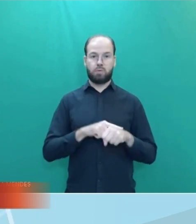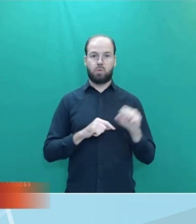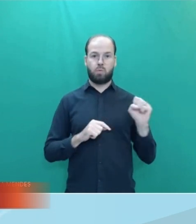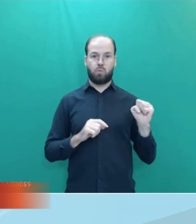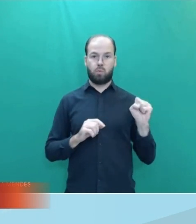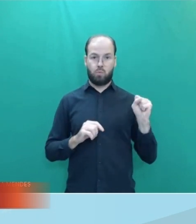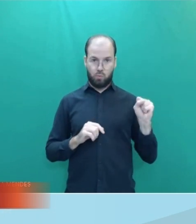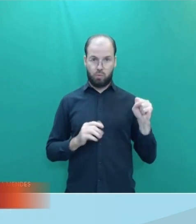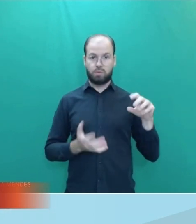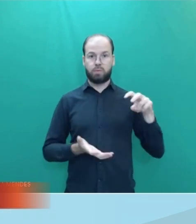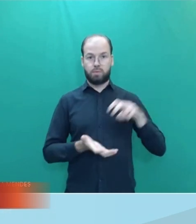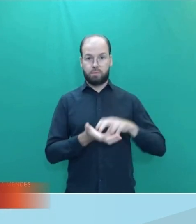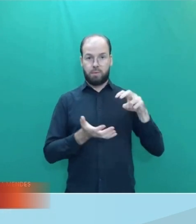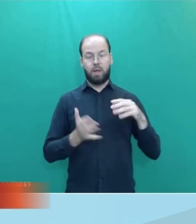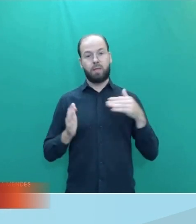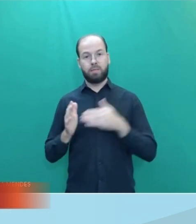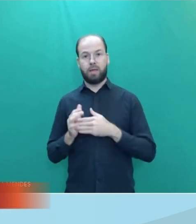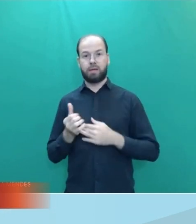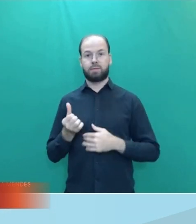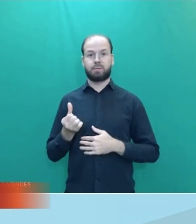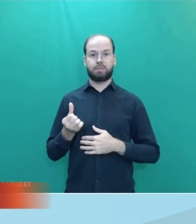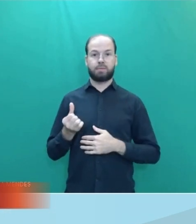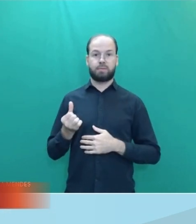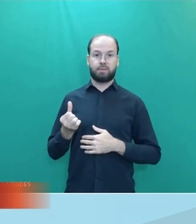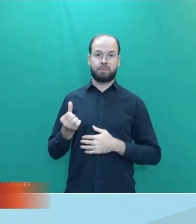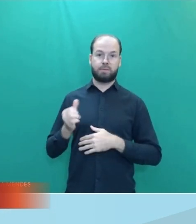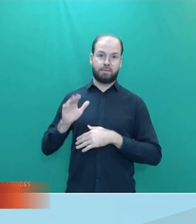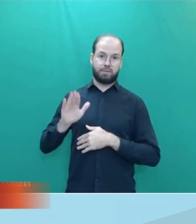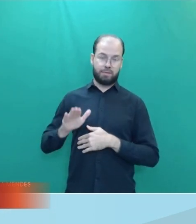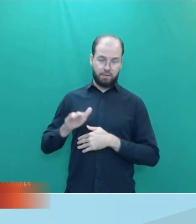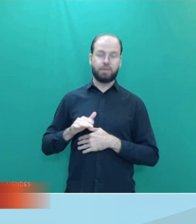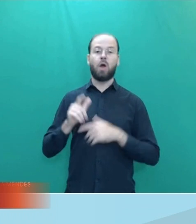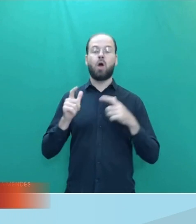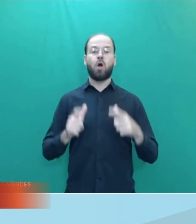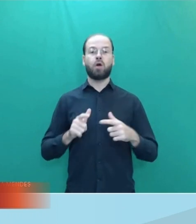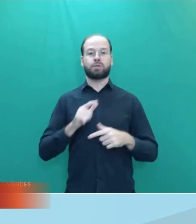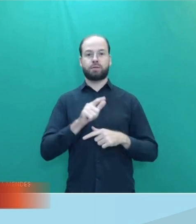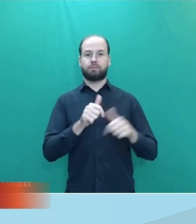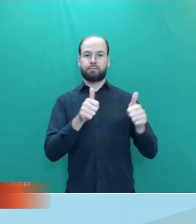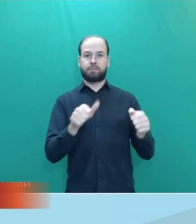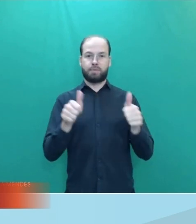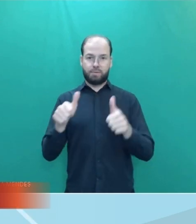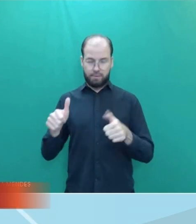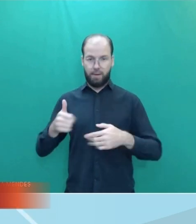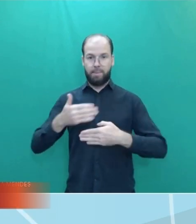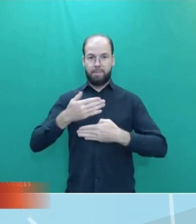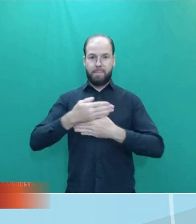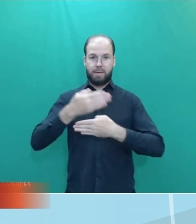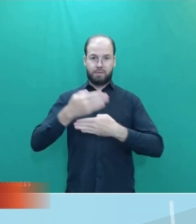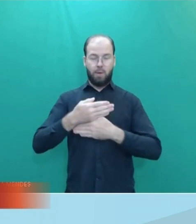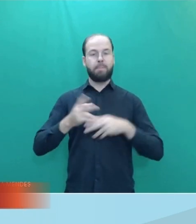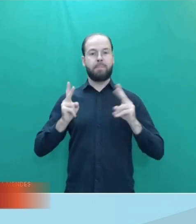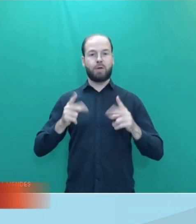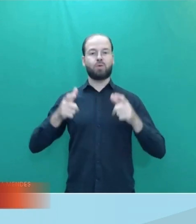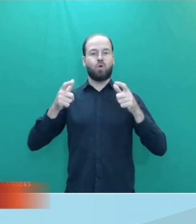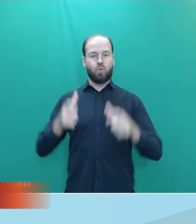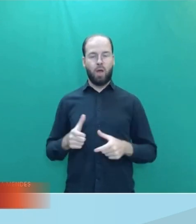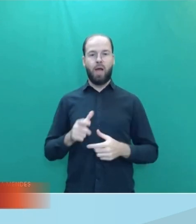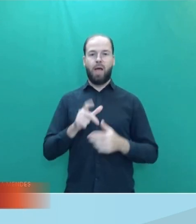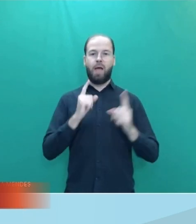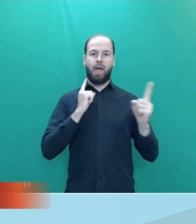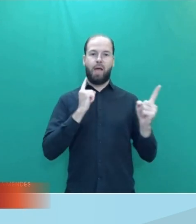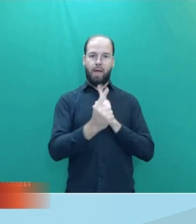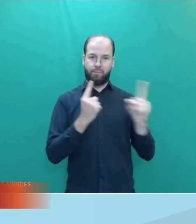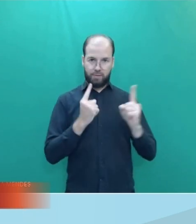manhã às 6 horas da noite, lá na Galeria Basileu França, no mesmo lugar que eu falei antes, lá na Avenida Universitária, no